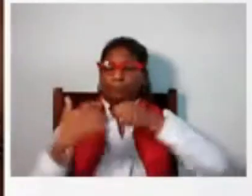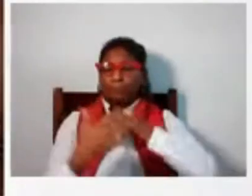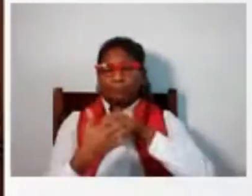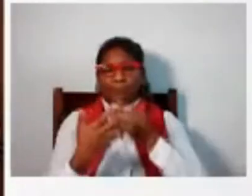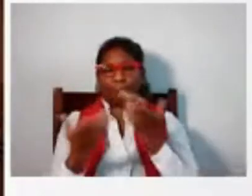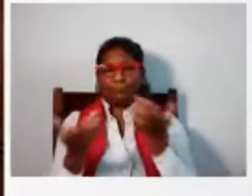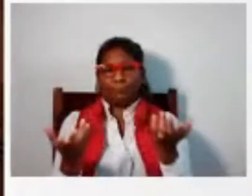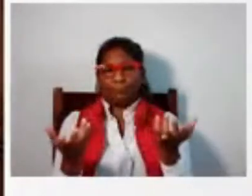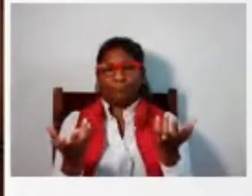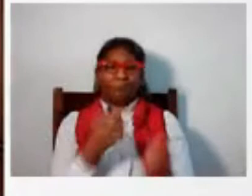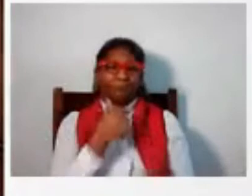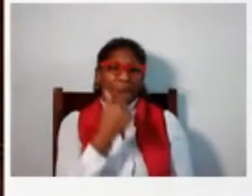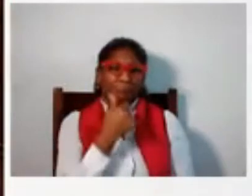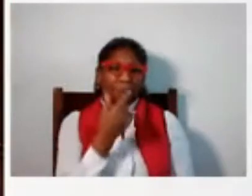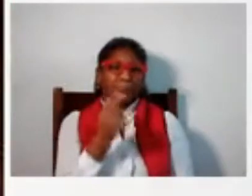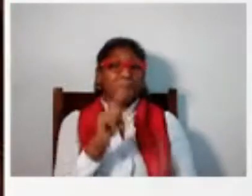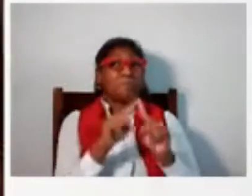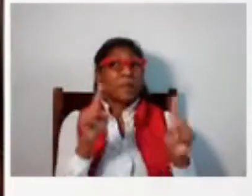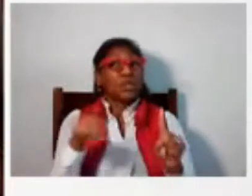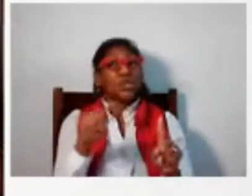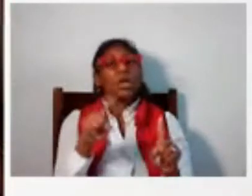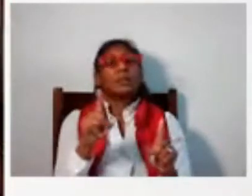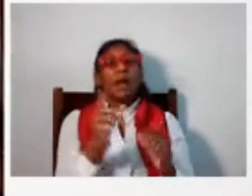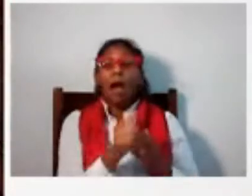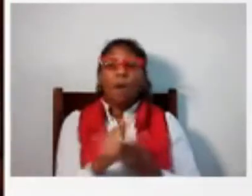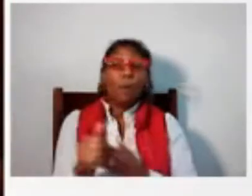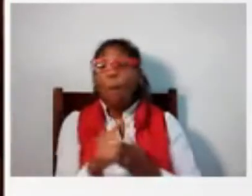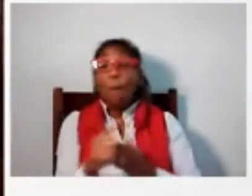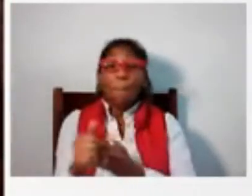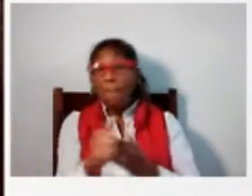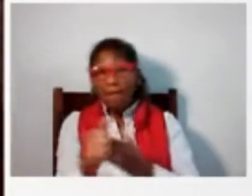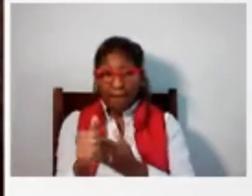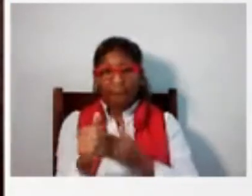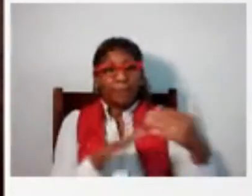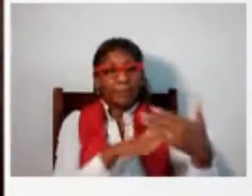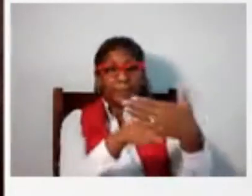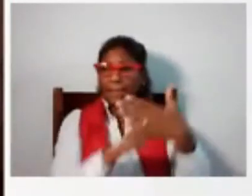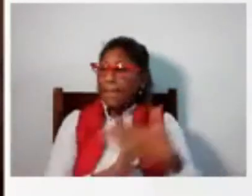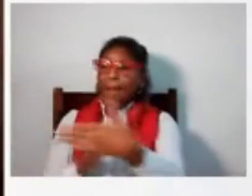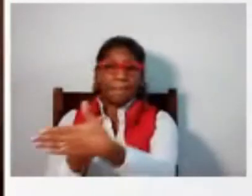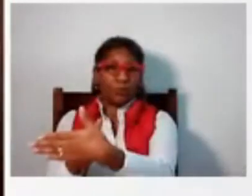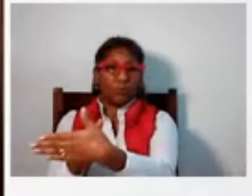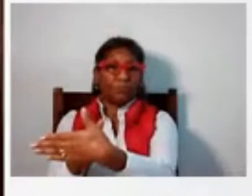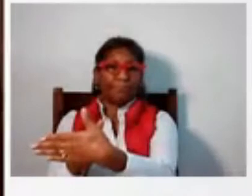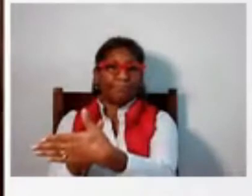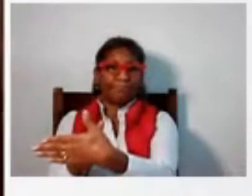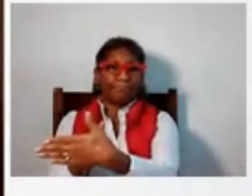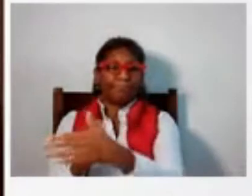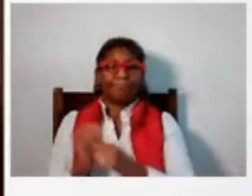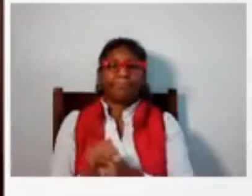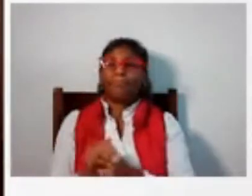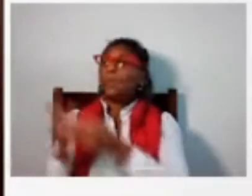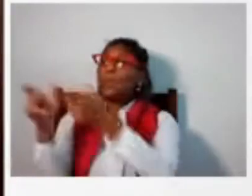pudéssemos, com o dedo no pulso, acompanhando os indicadores, colocar as restrições na proporção, no momento e no local em que forem